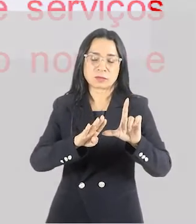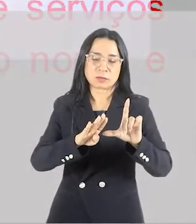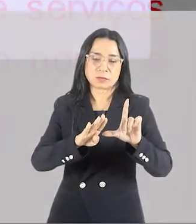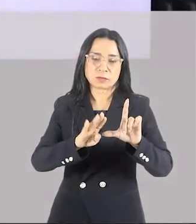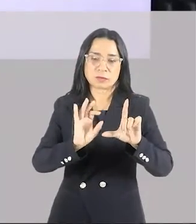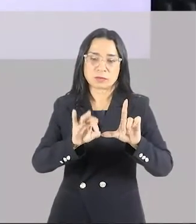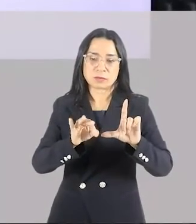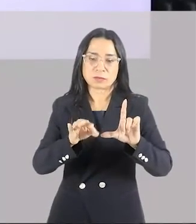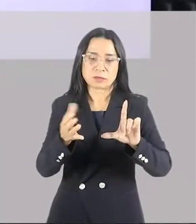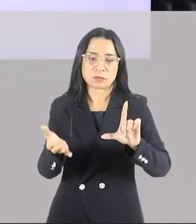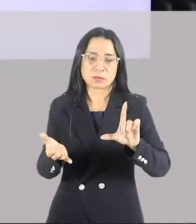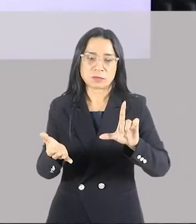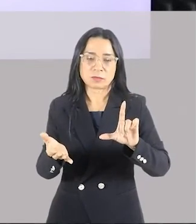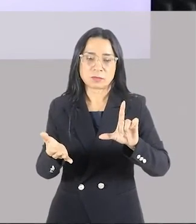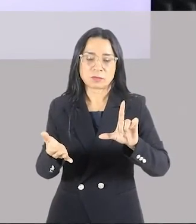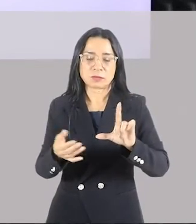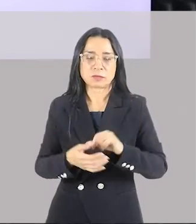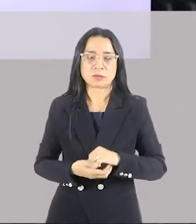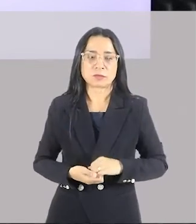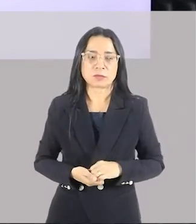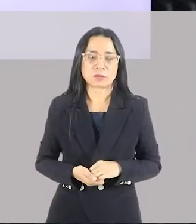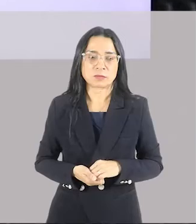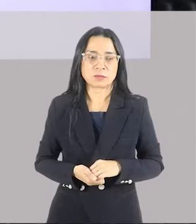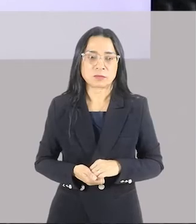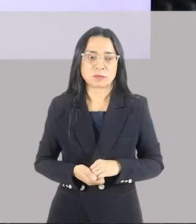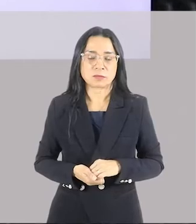está inteiramente correta.